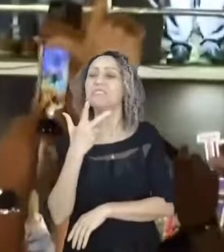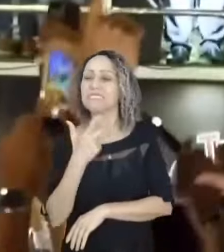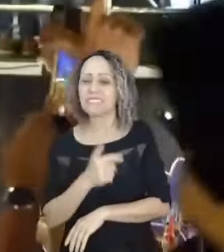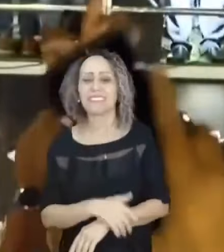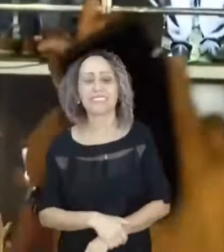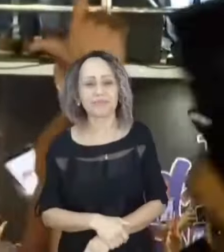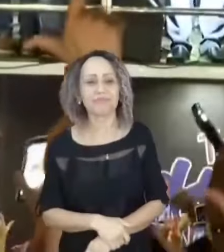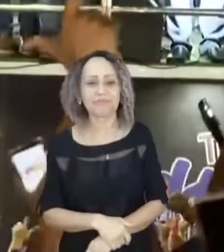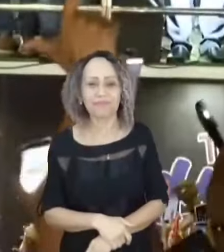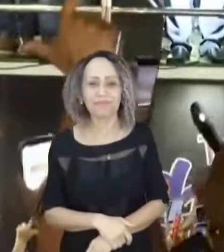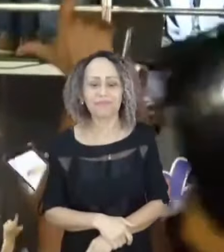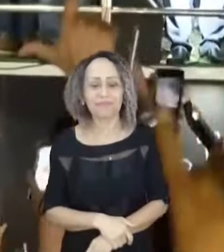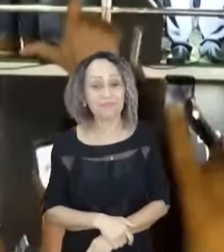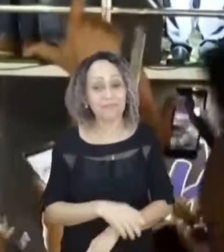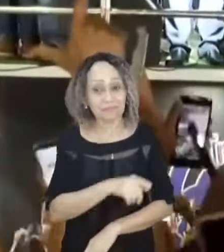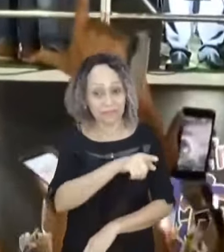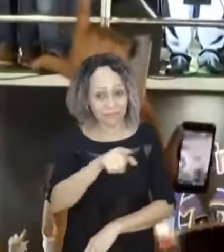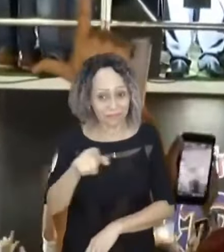Gente,